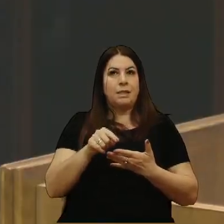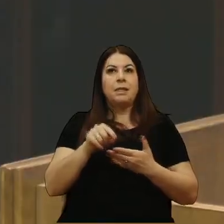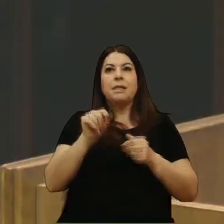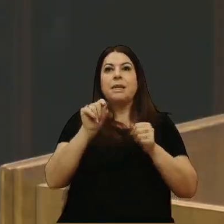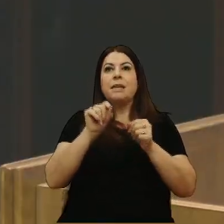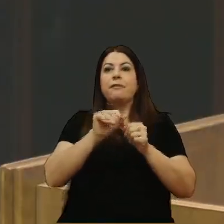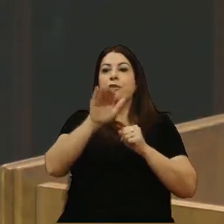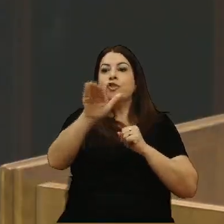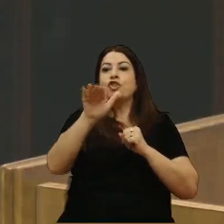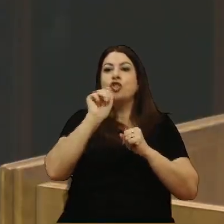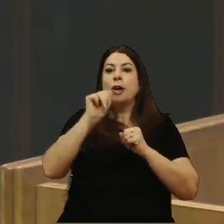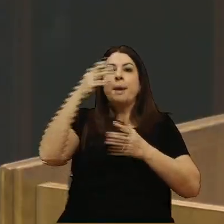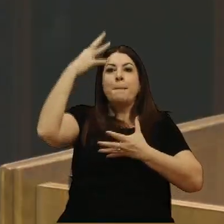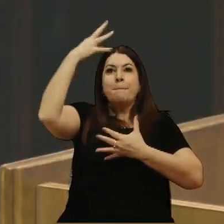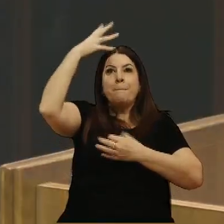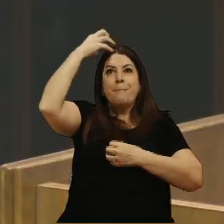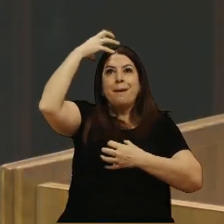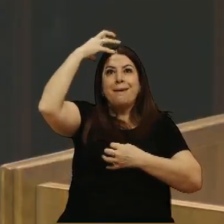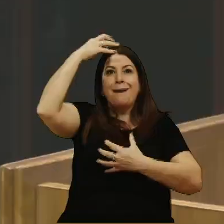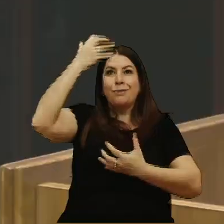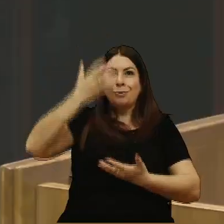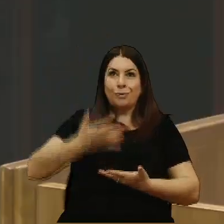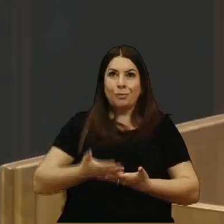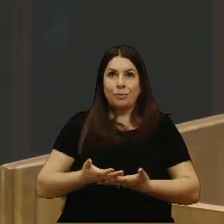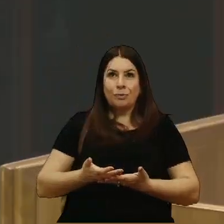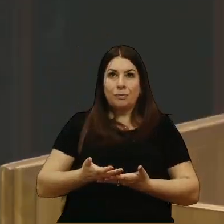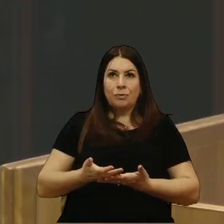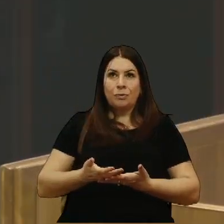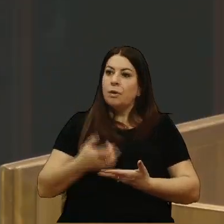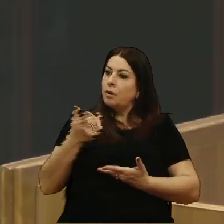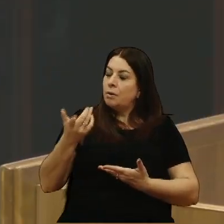foi chamado de macaco,